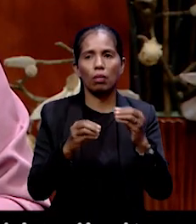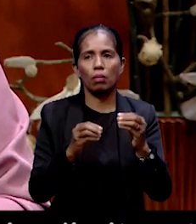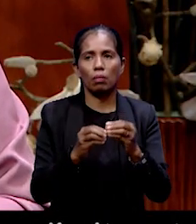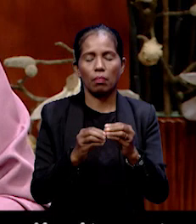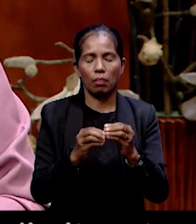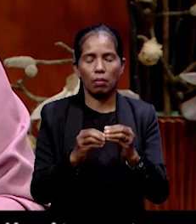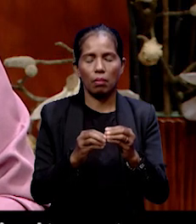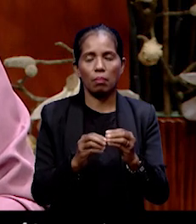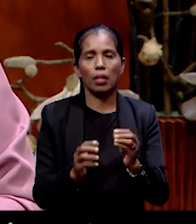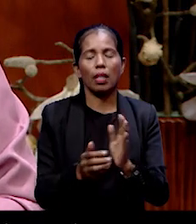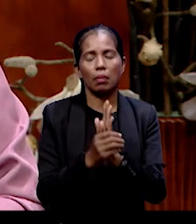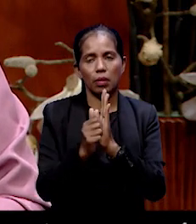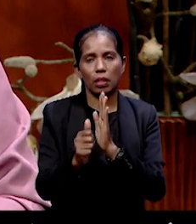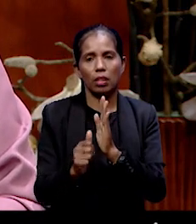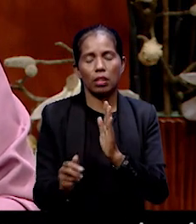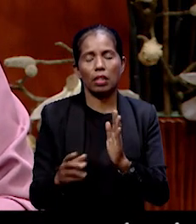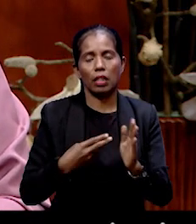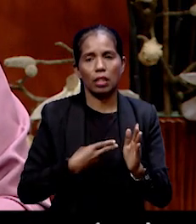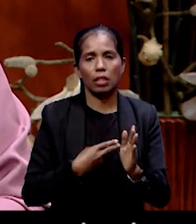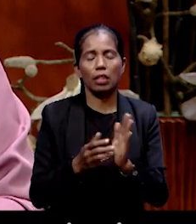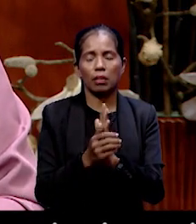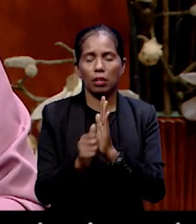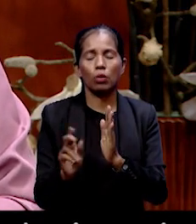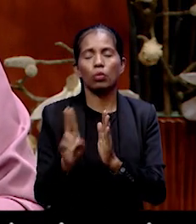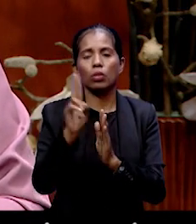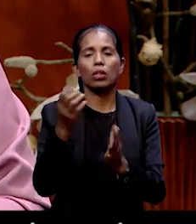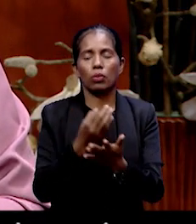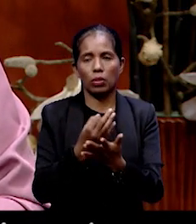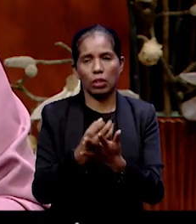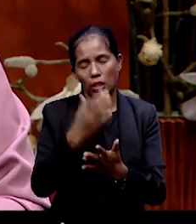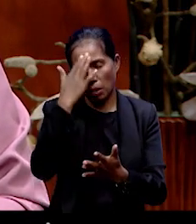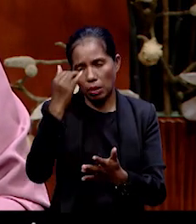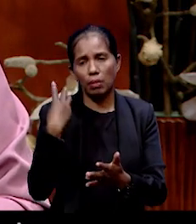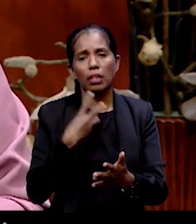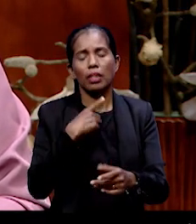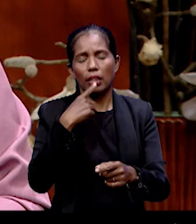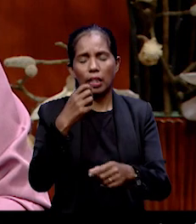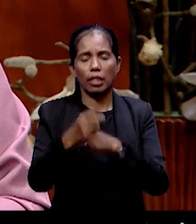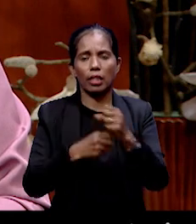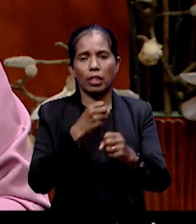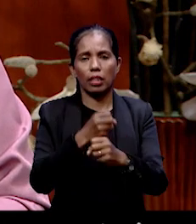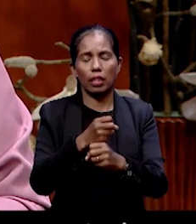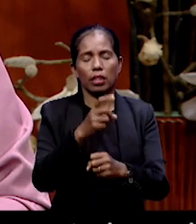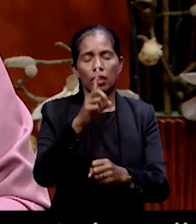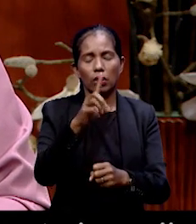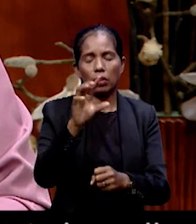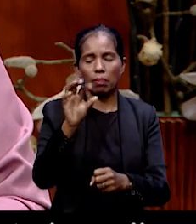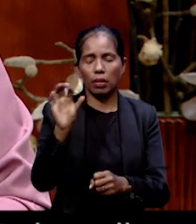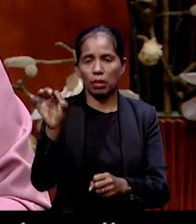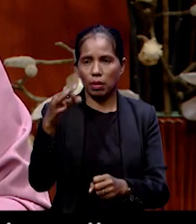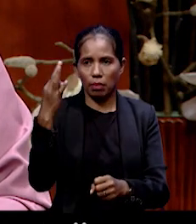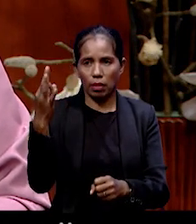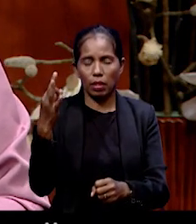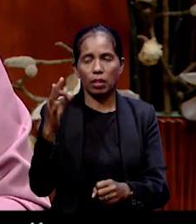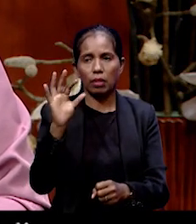executa orçamento. Tamba sama kaita questioni dani. Ia tinang hirak liu ba desde que 2009 mai sir sempre foti levanta